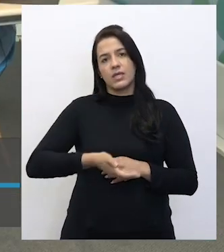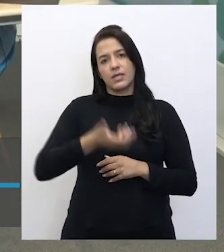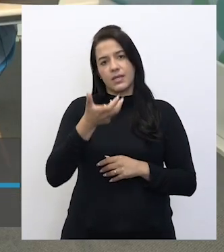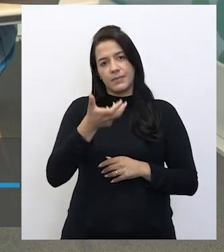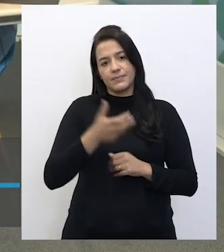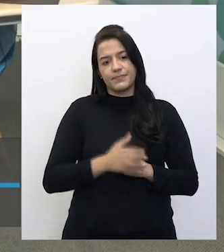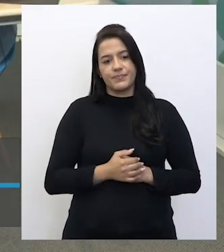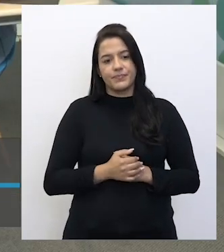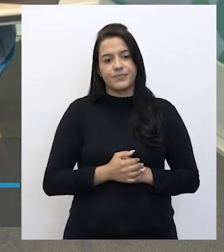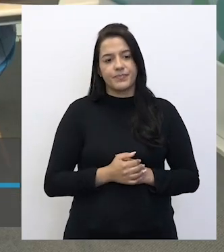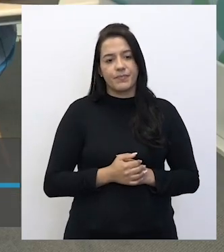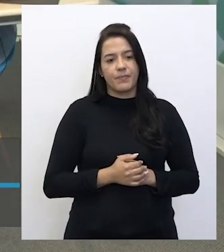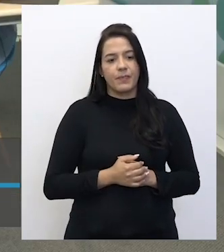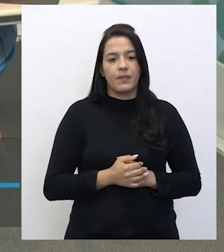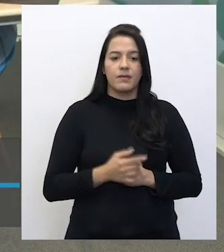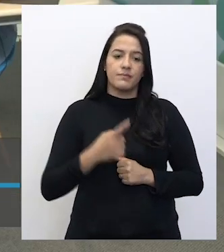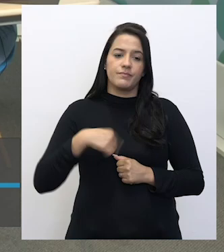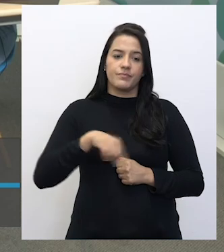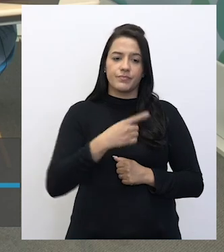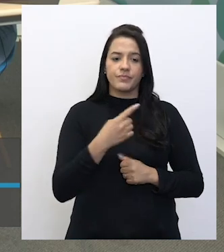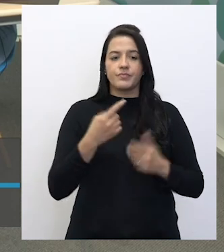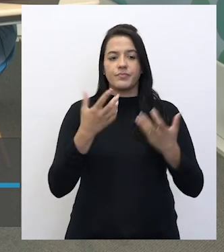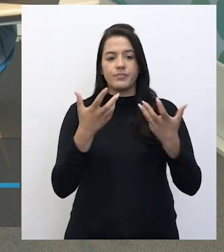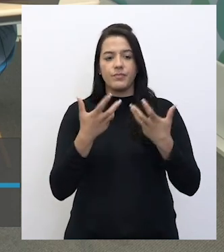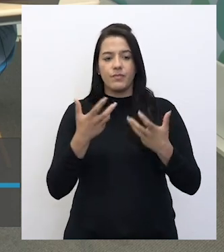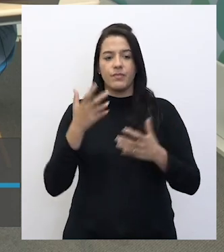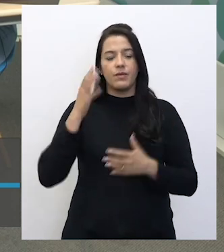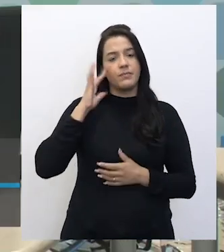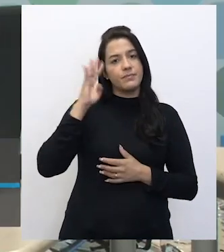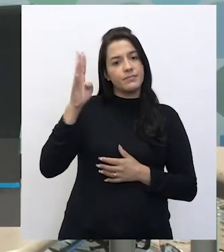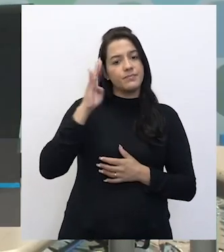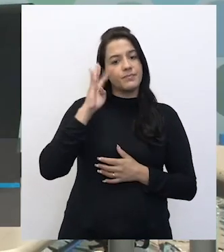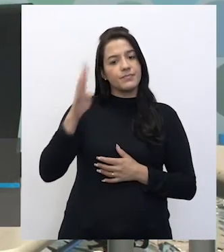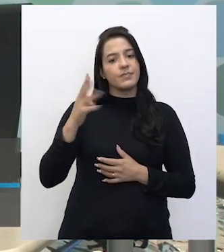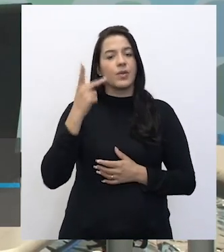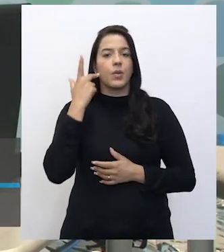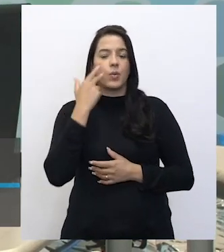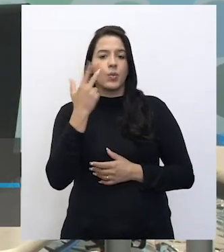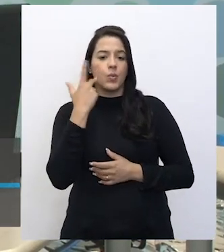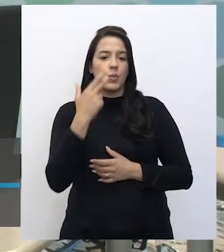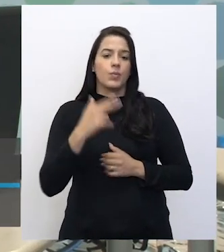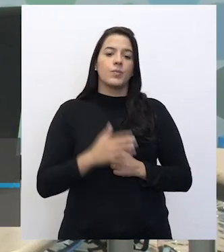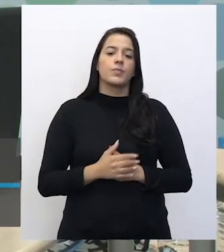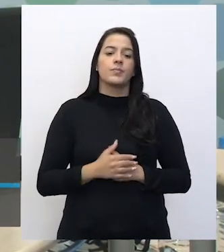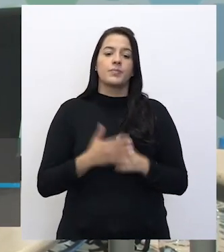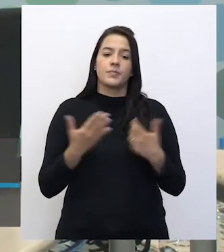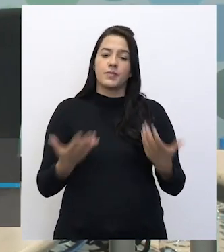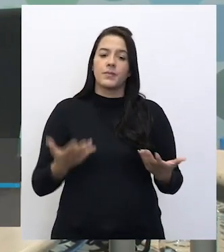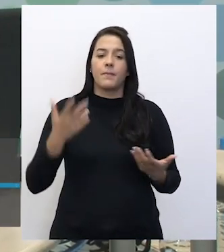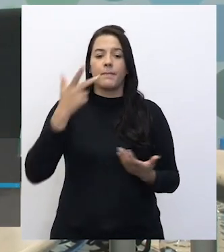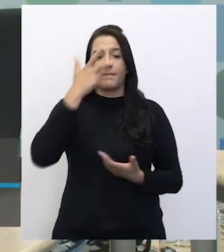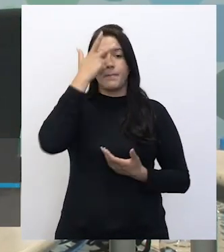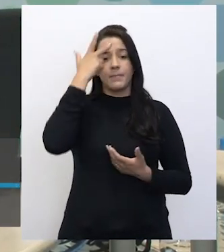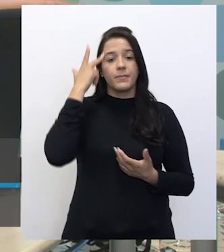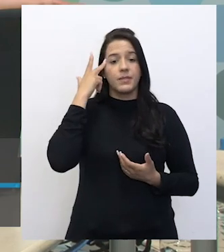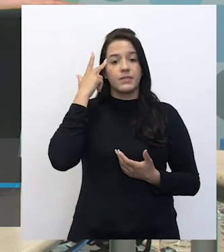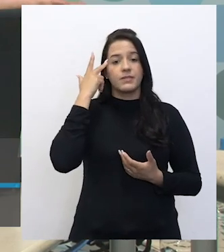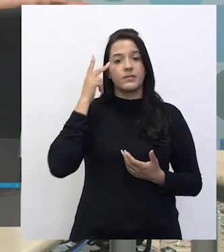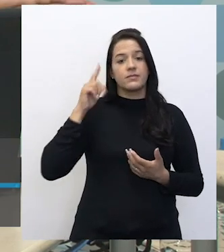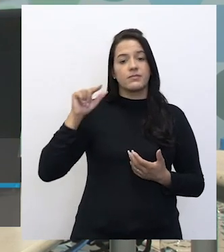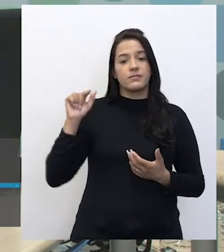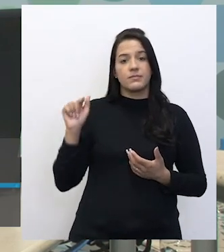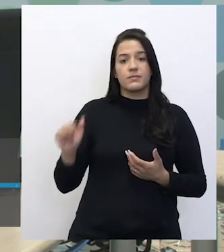que no caso os filósofos, né, nós, as pessoas comuns que filosofam, são justamente as pessoas que estão entre a